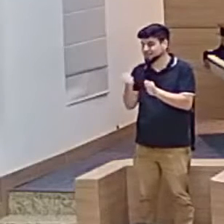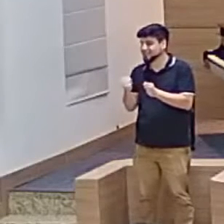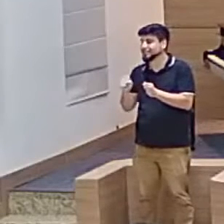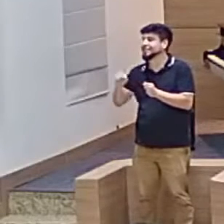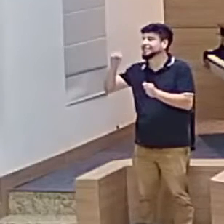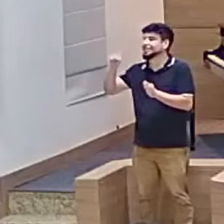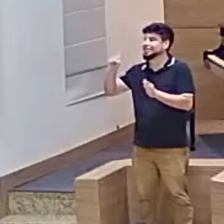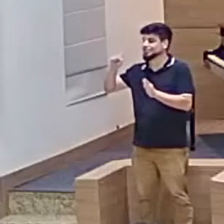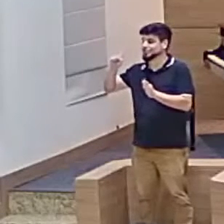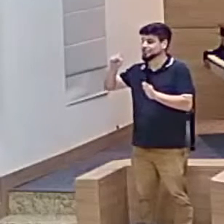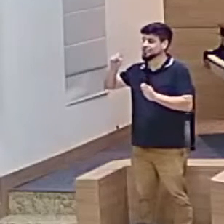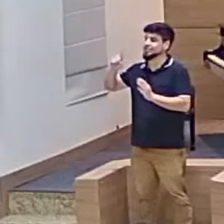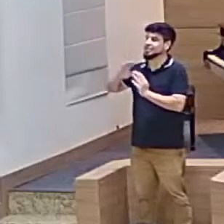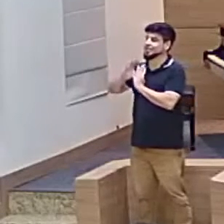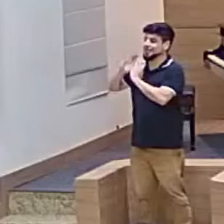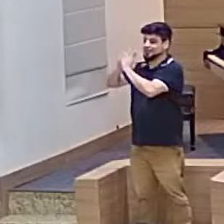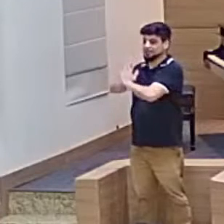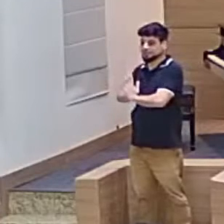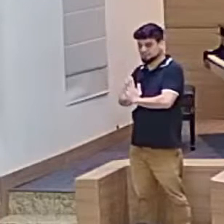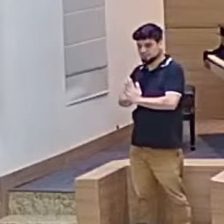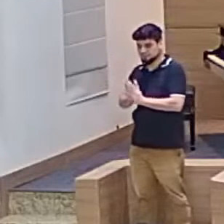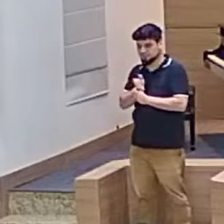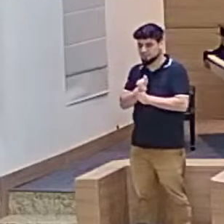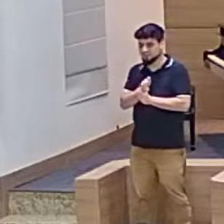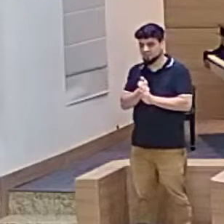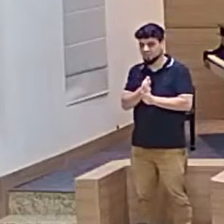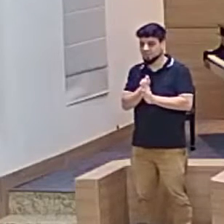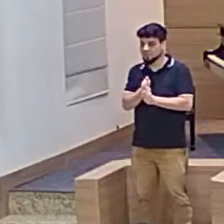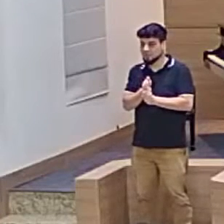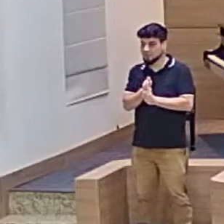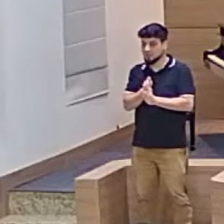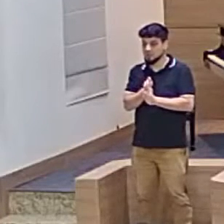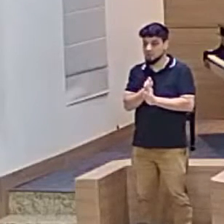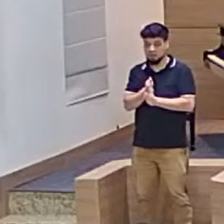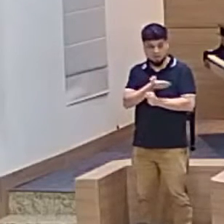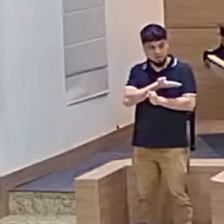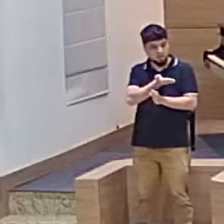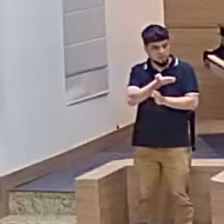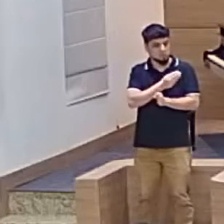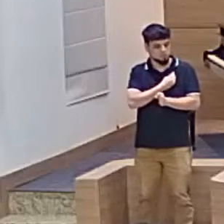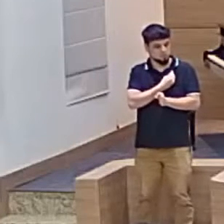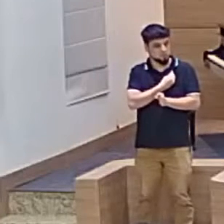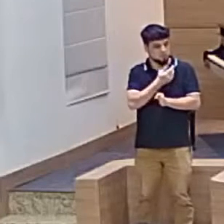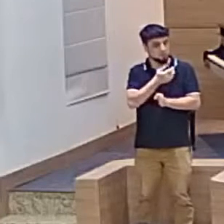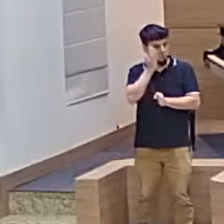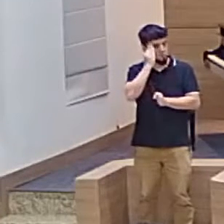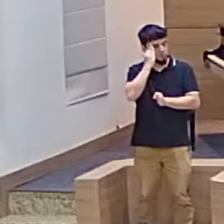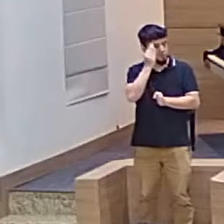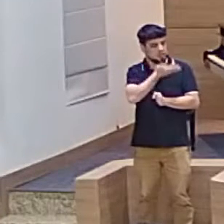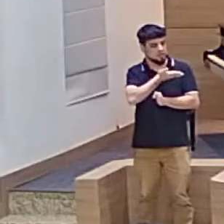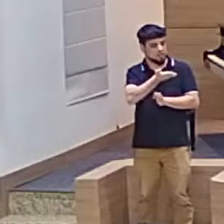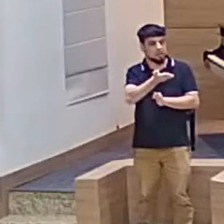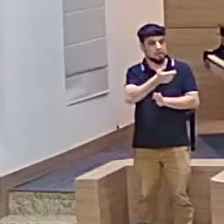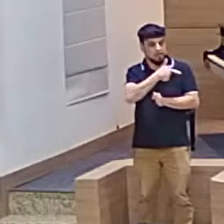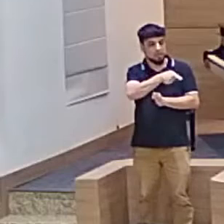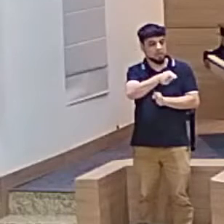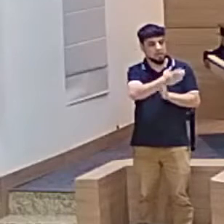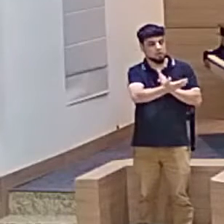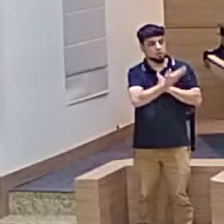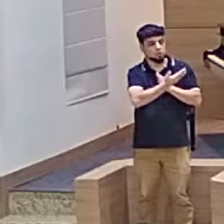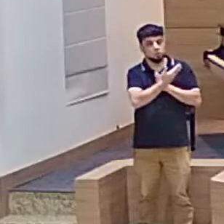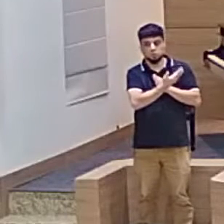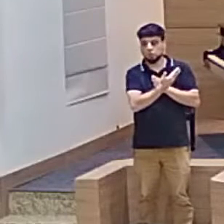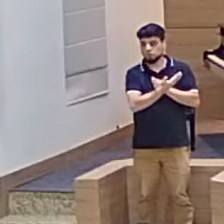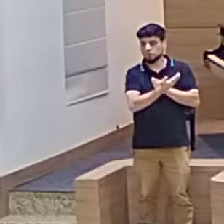então era mais ou menos o seguinte Olha eu não posso desconsiderar esses Deuses Porque existe algum bem-fazejo e